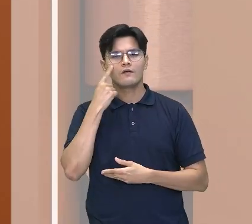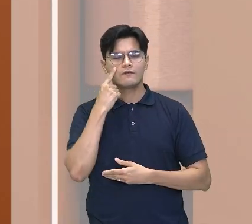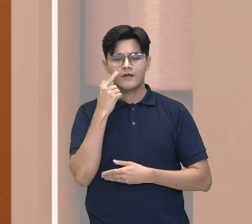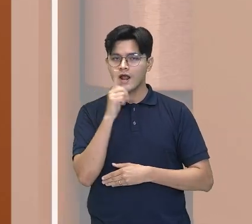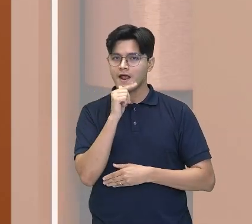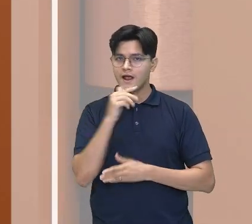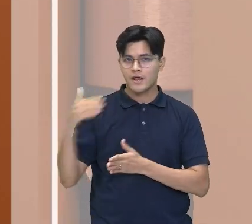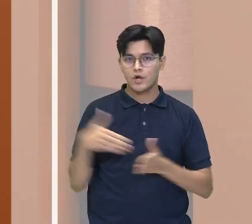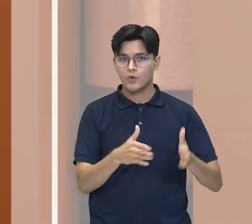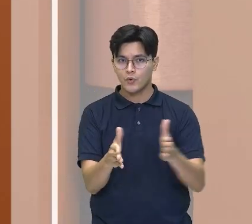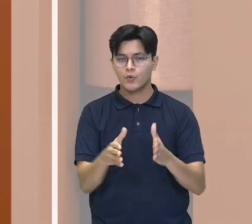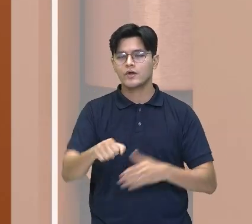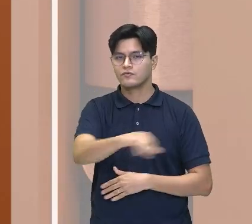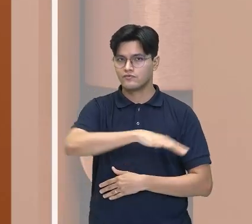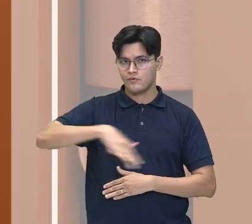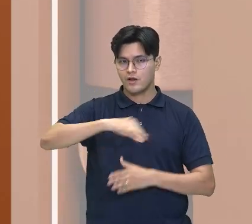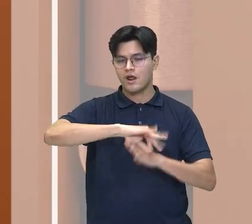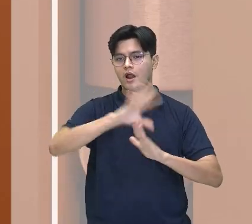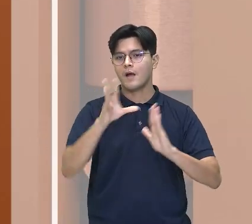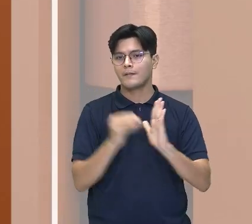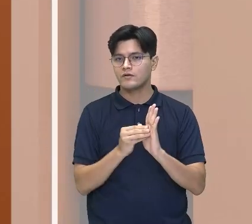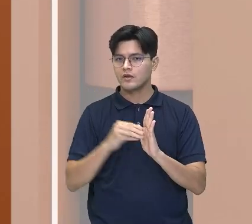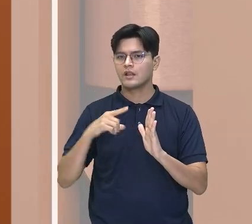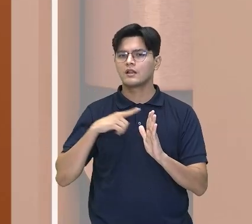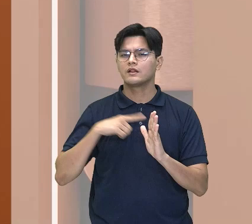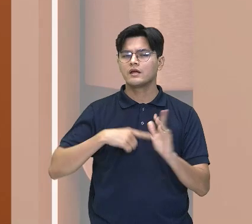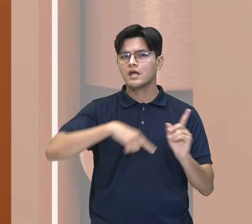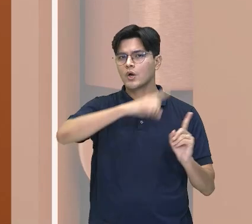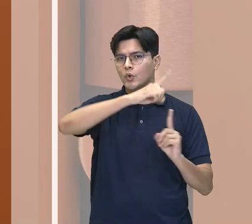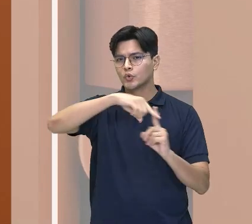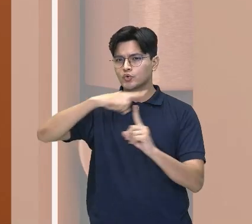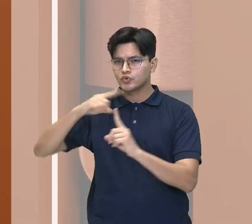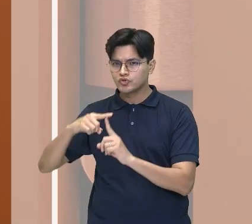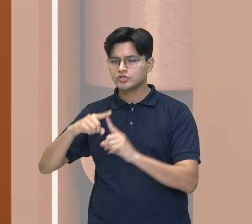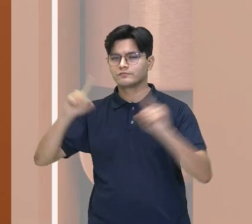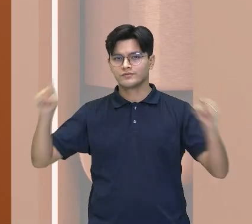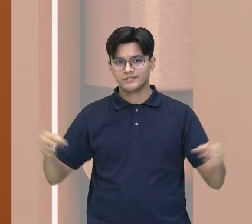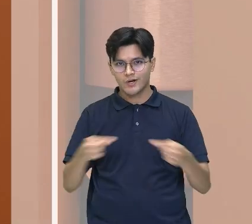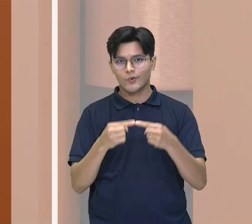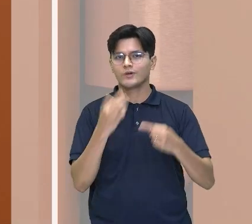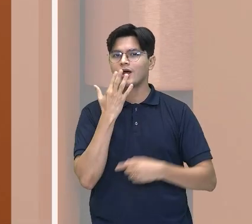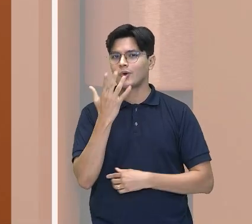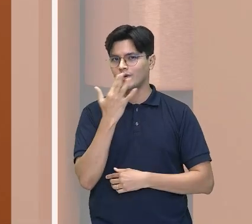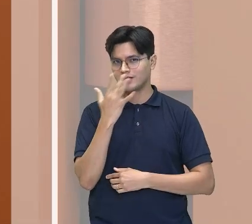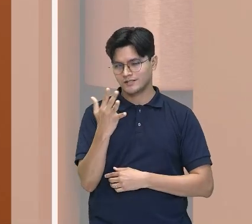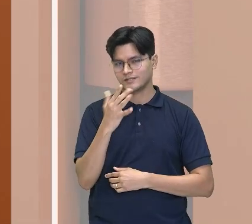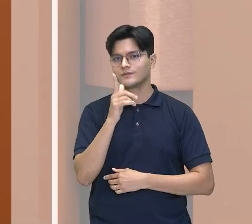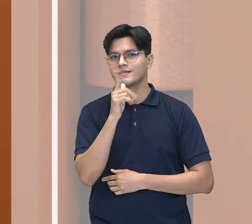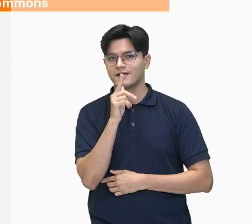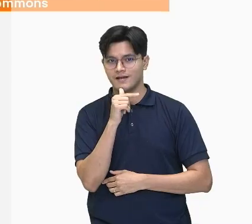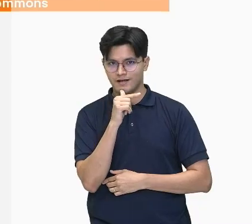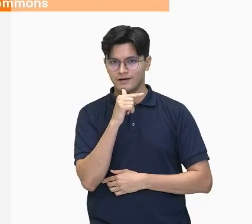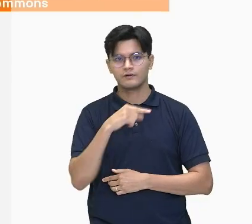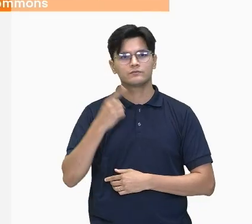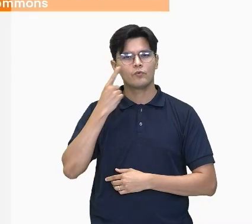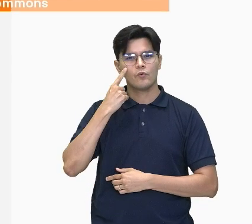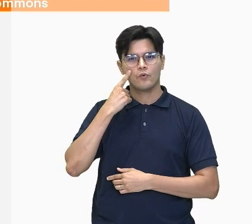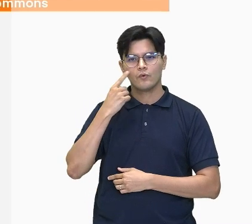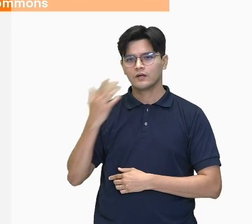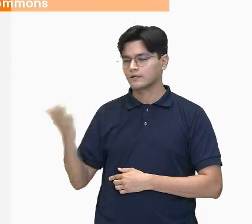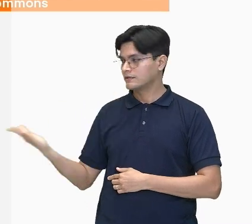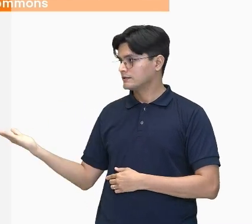amazônicos, eles têm uma classificação de acordo com a coloração das suas águas. Observem comigo